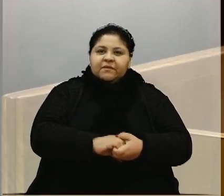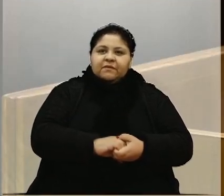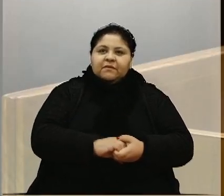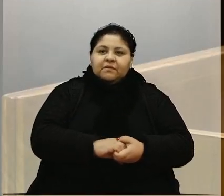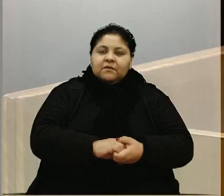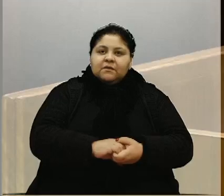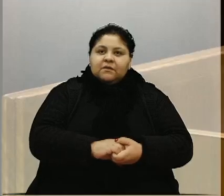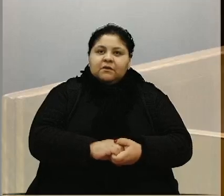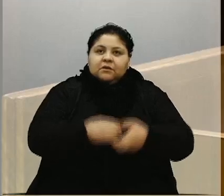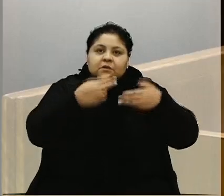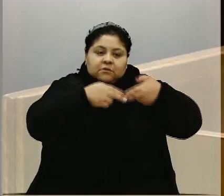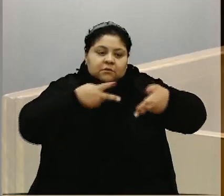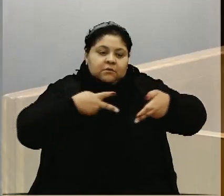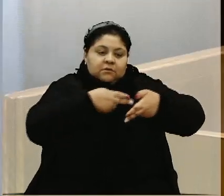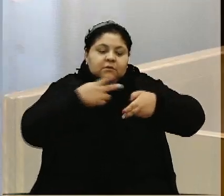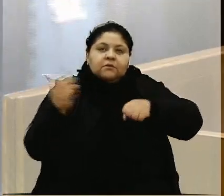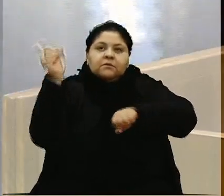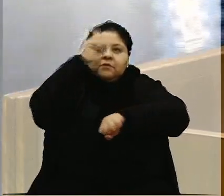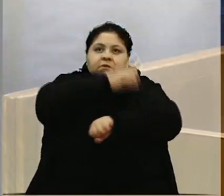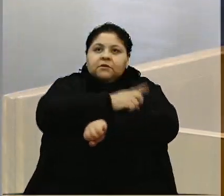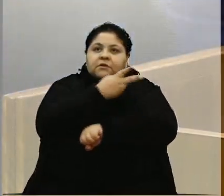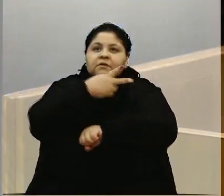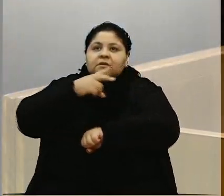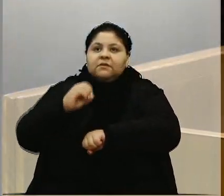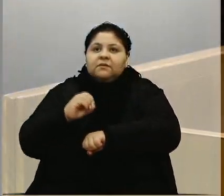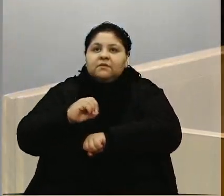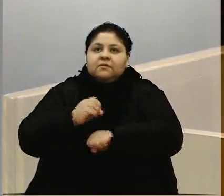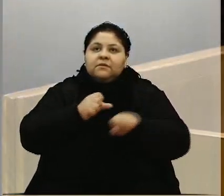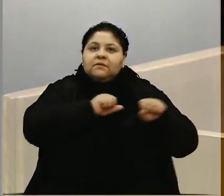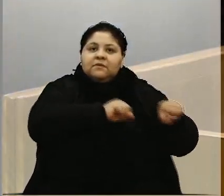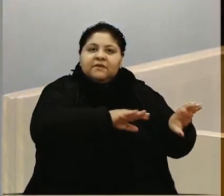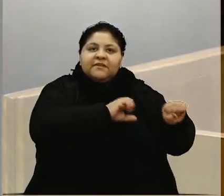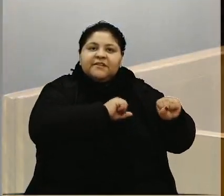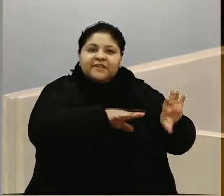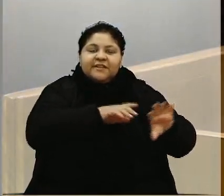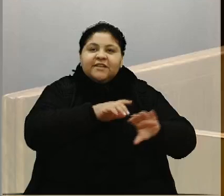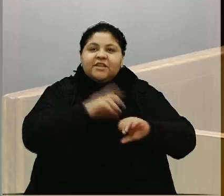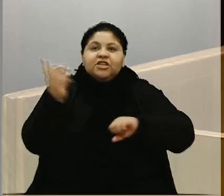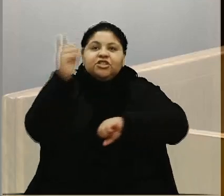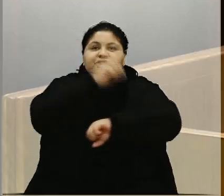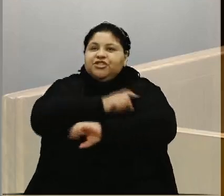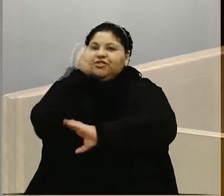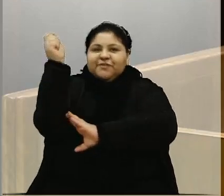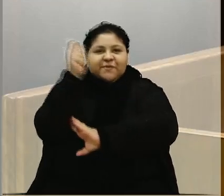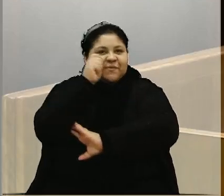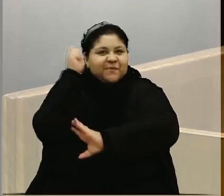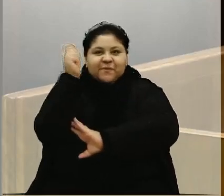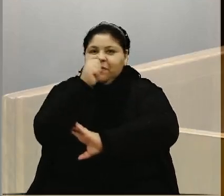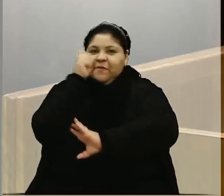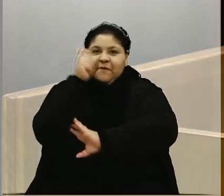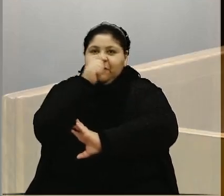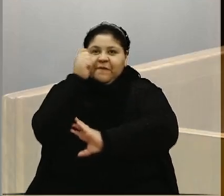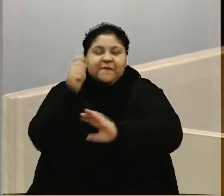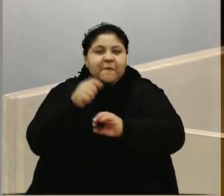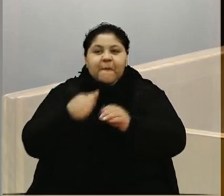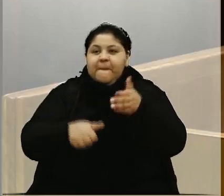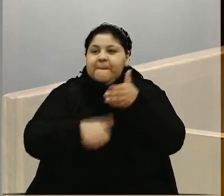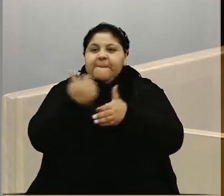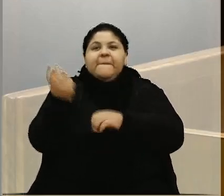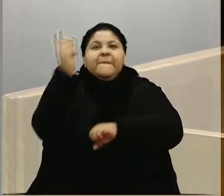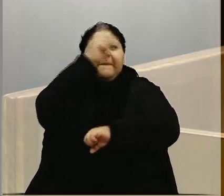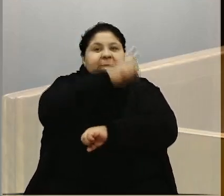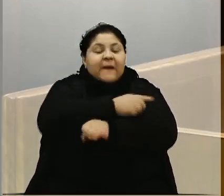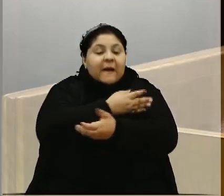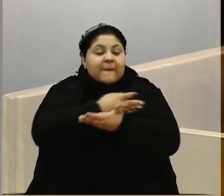Nossa inauguração será no dia 20 de setembro, no Dia do Gaúcho. Não poderia ter uma data melhor. A partir das 14